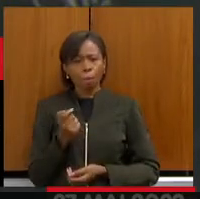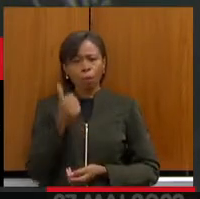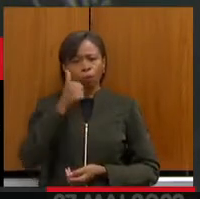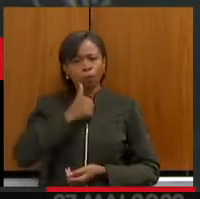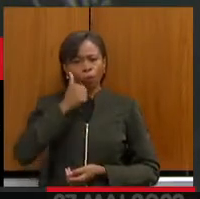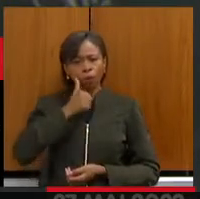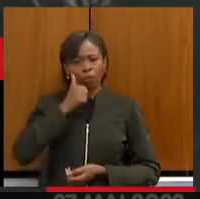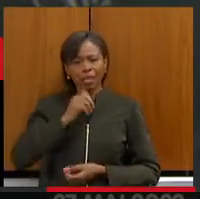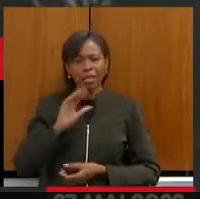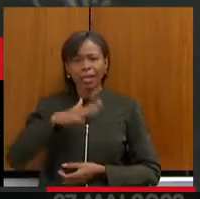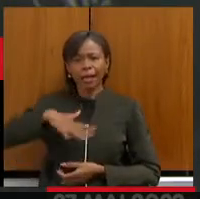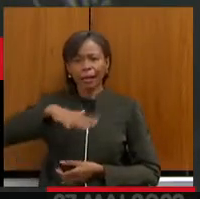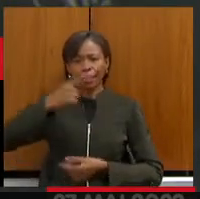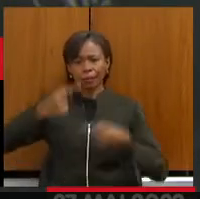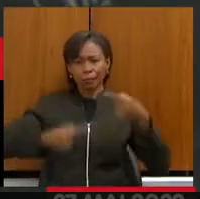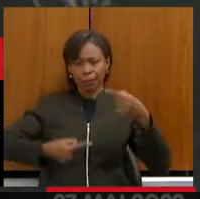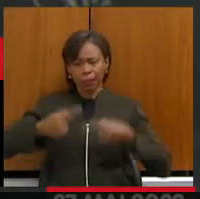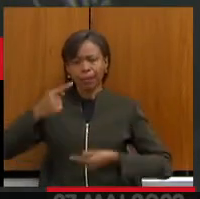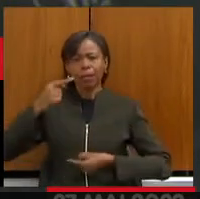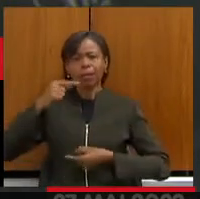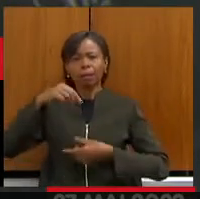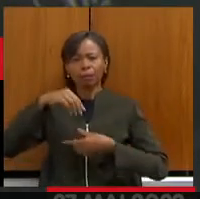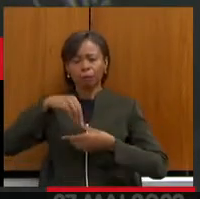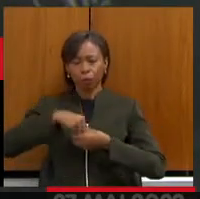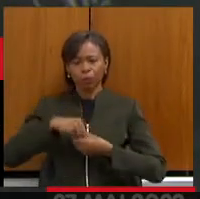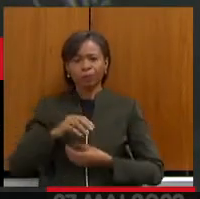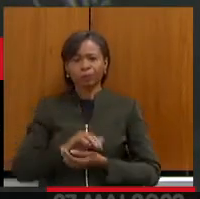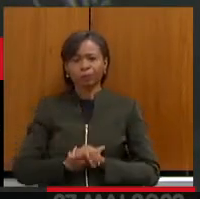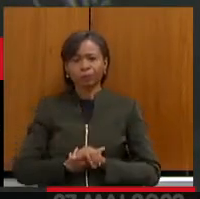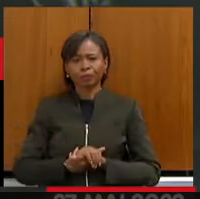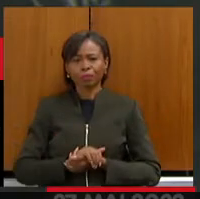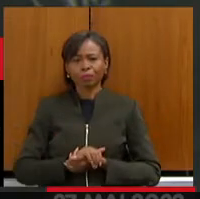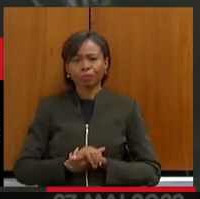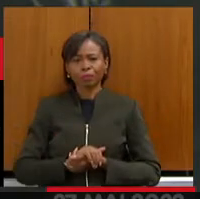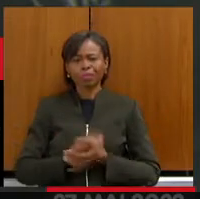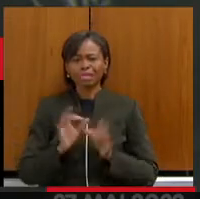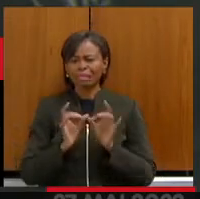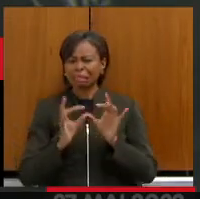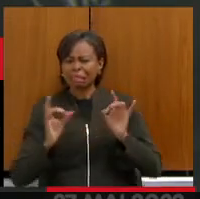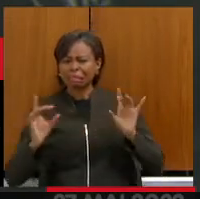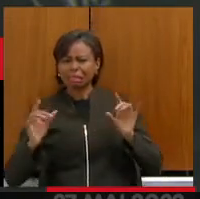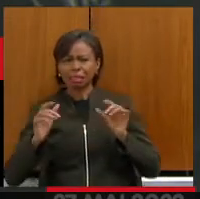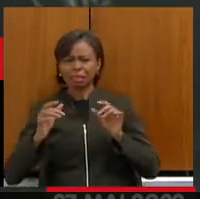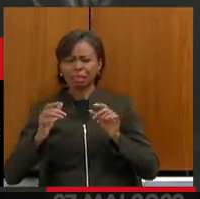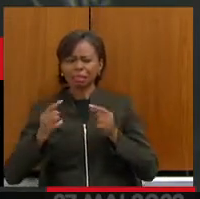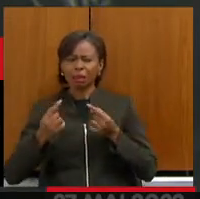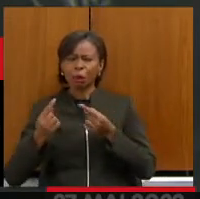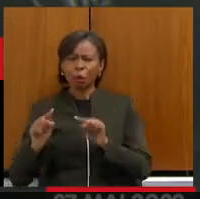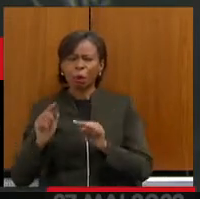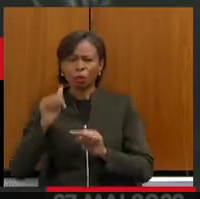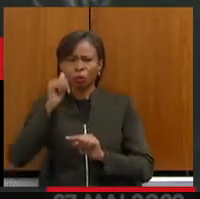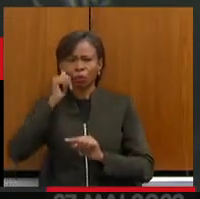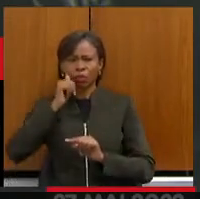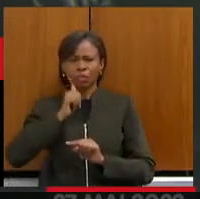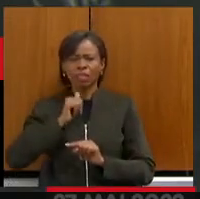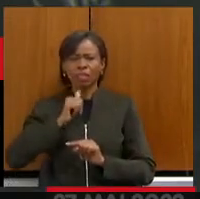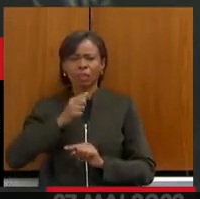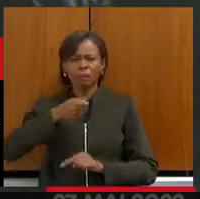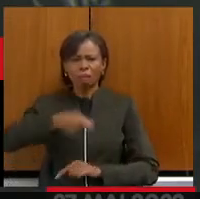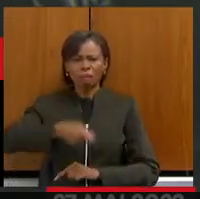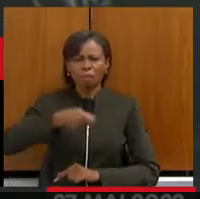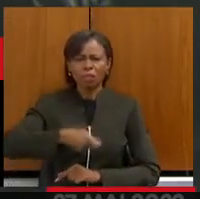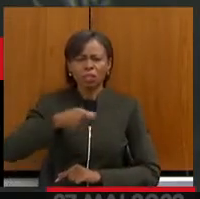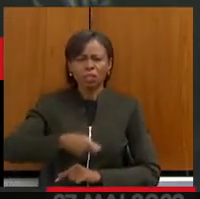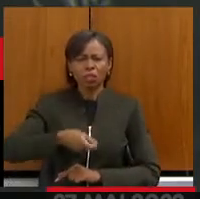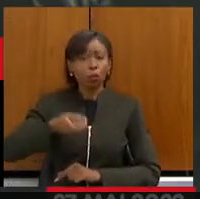de decisão política o sexismo eo machismo eo racismo culturalmente na naturalizados na nossa